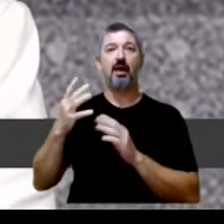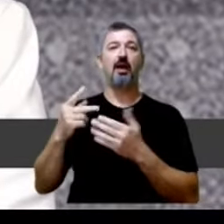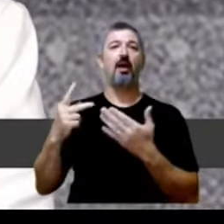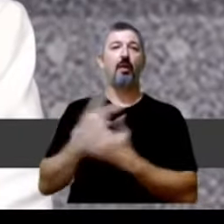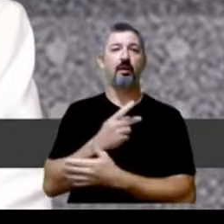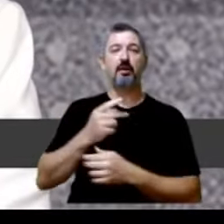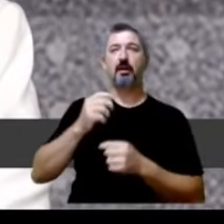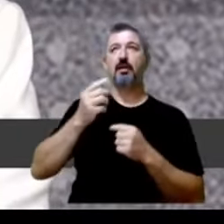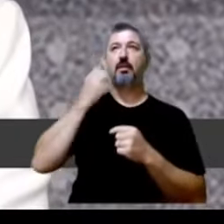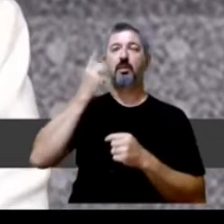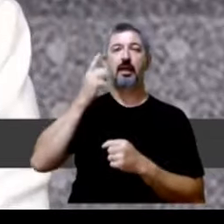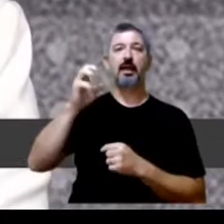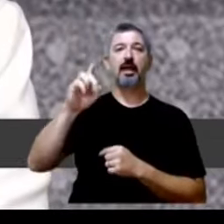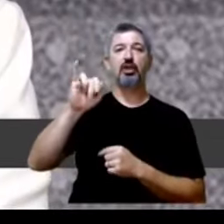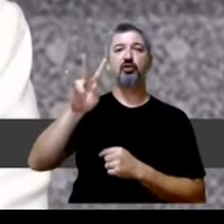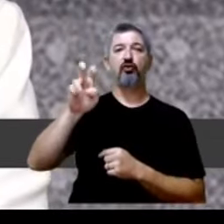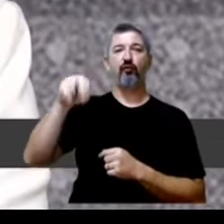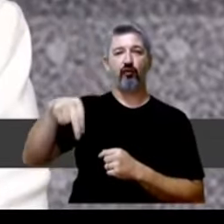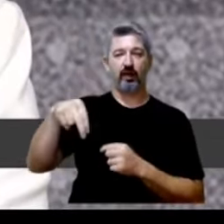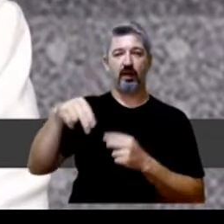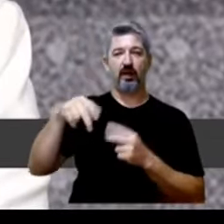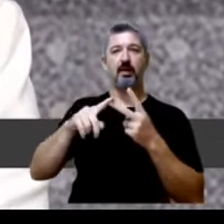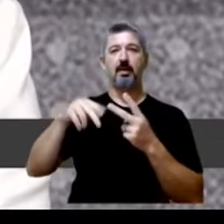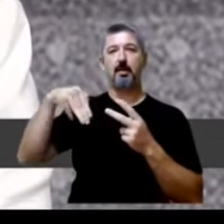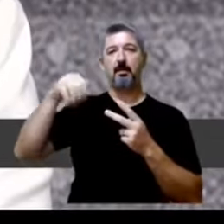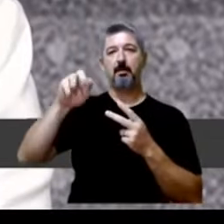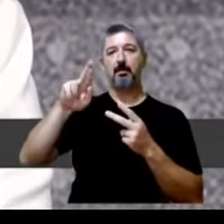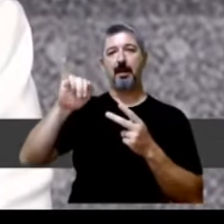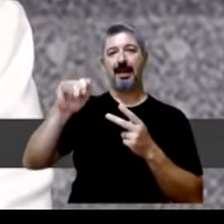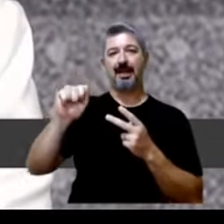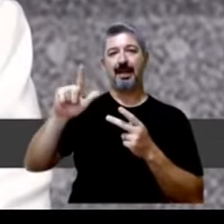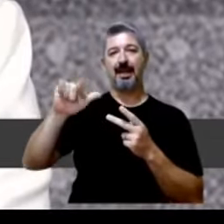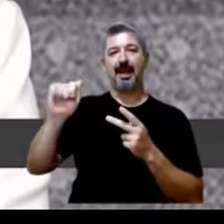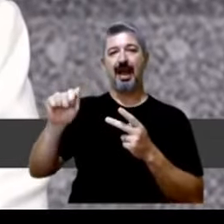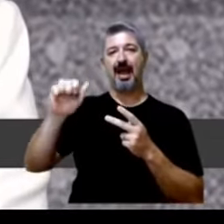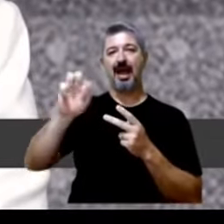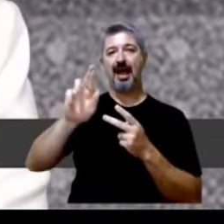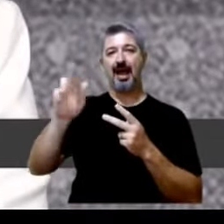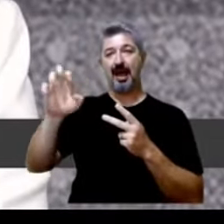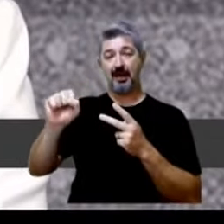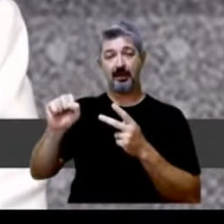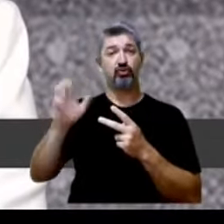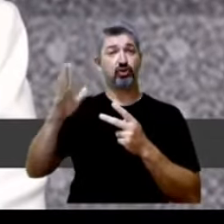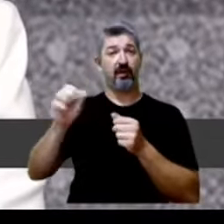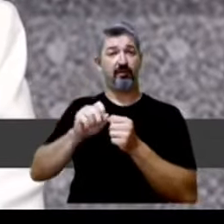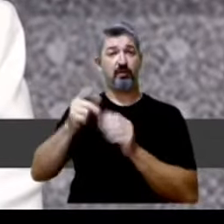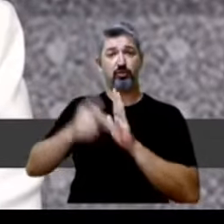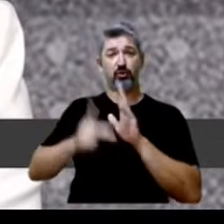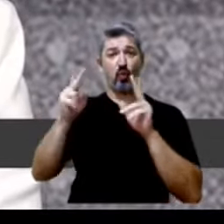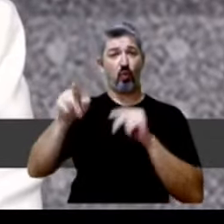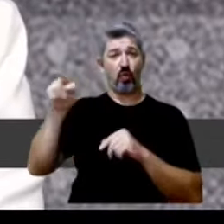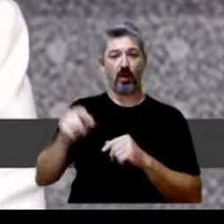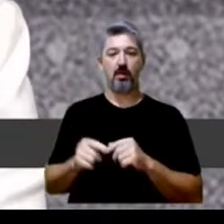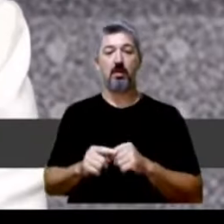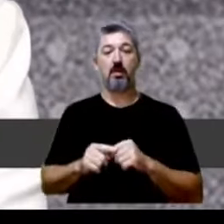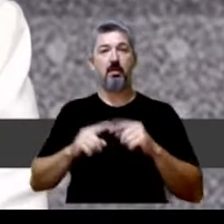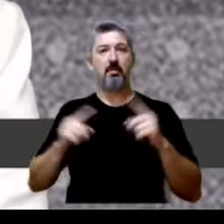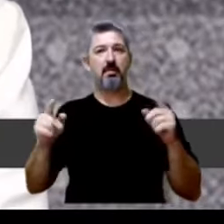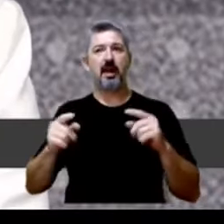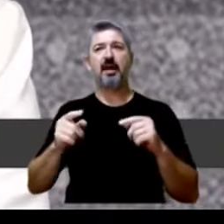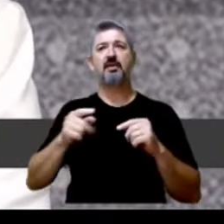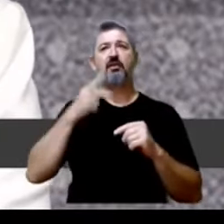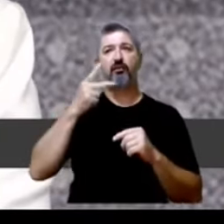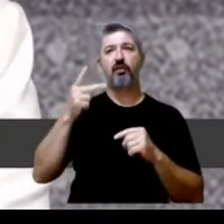Edilvan Alencar, do PDT, Ah, essa e Marília pergunta, Reis, pelo do amor de PT. Deus. Só falei, eu peguei Depois as que isso boas foi ideias e fiz divulgado, a senhora acontecer. passou a se referir aos projetos como um trabalho